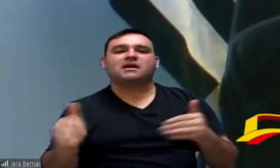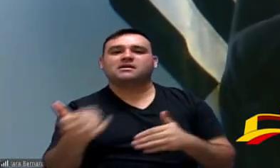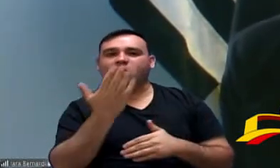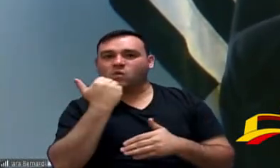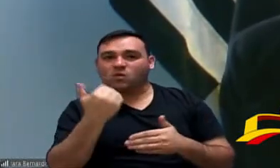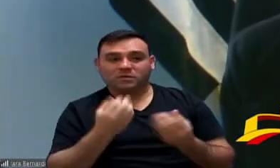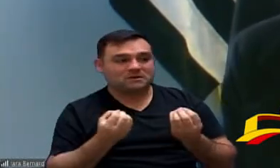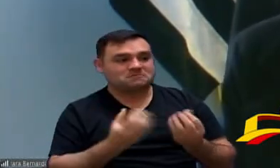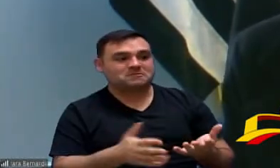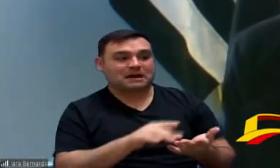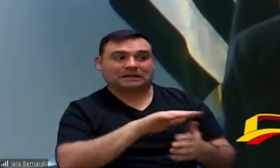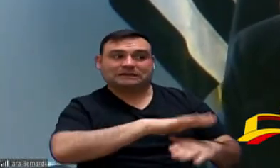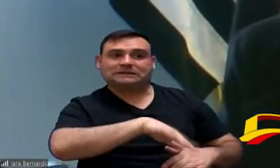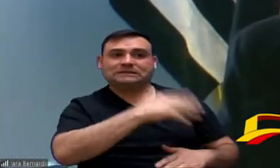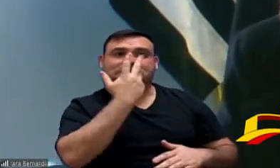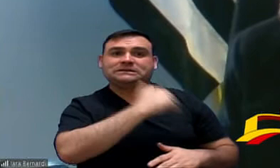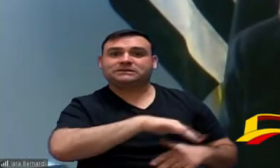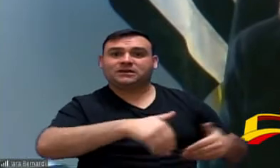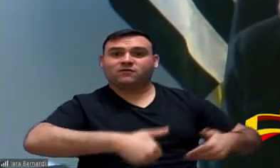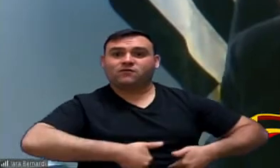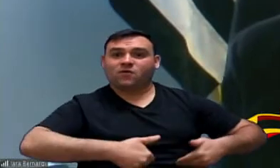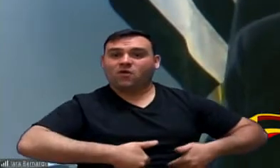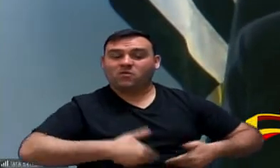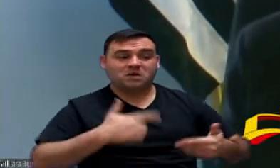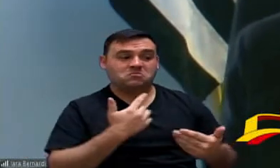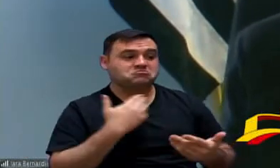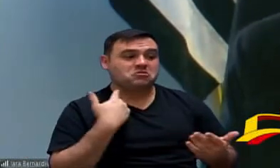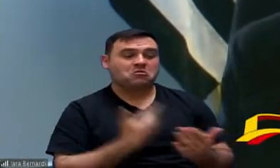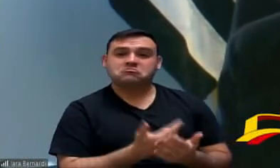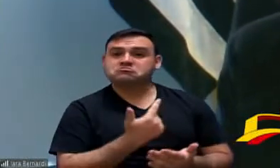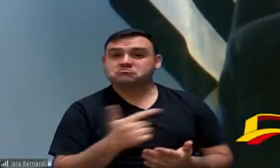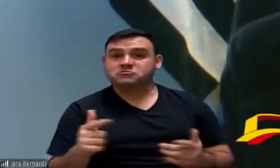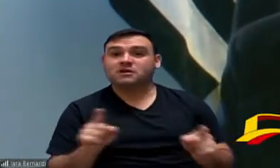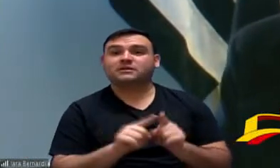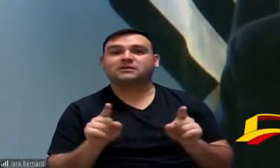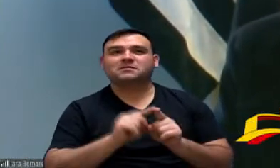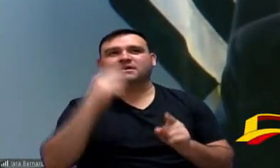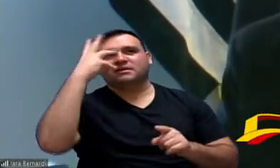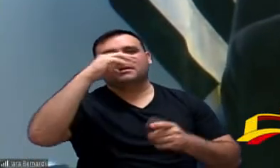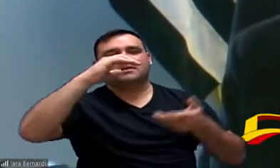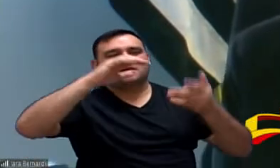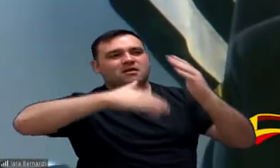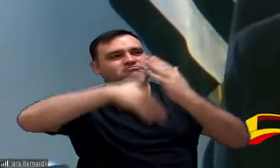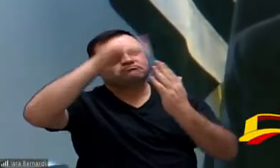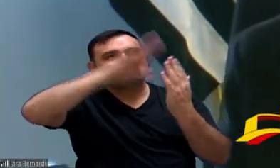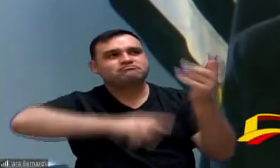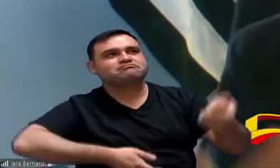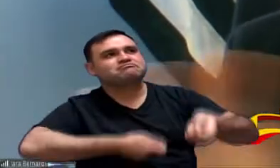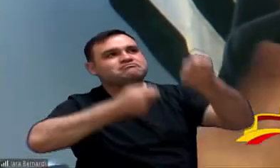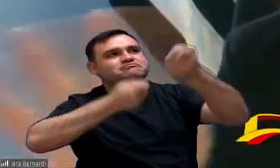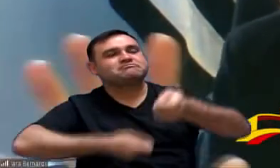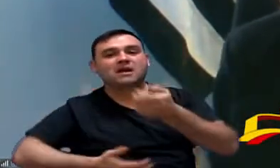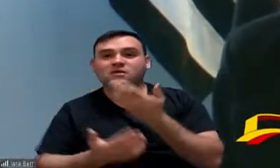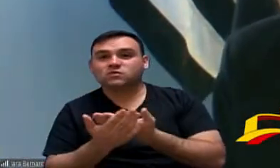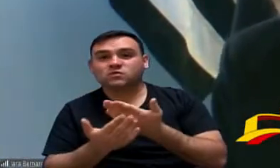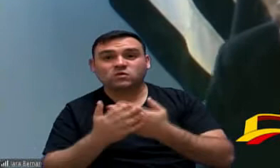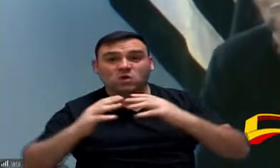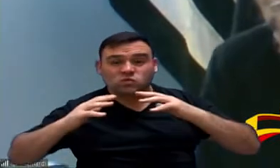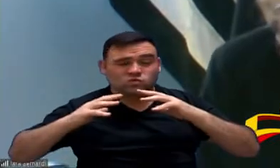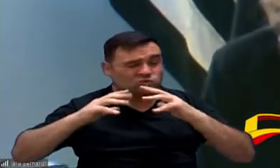e as crianças estão passando fome na cidade de Sorocaba, da reforma das escolas, tudo isso.